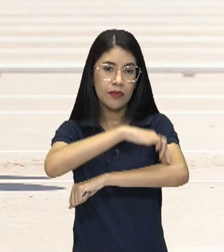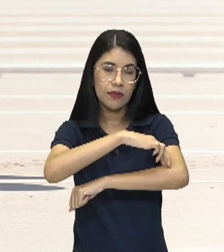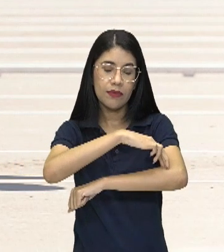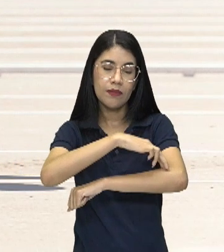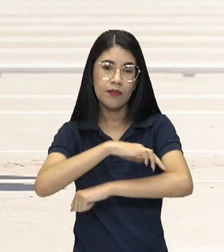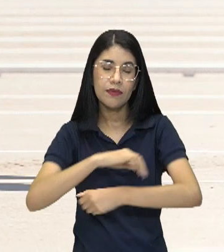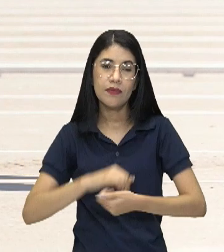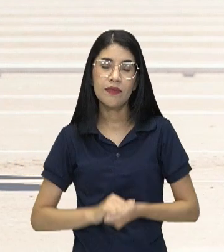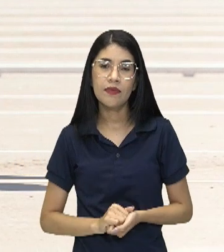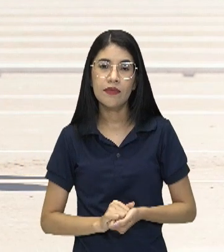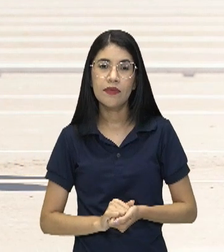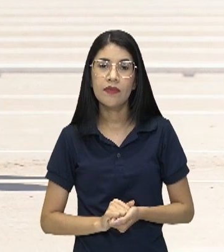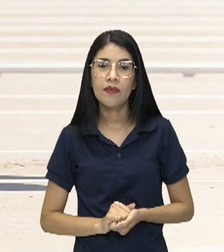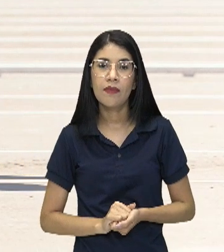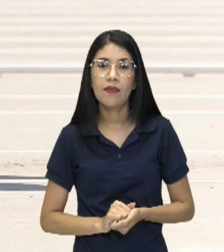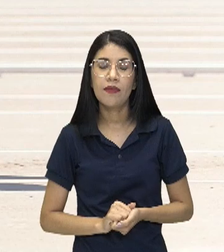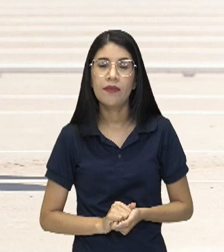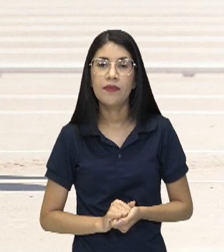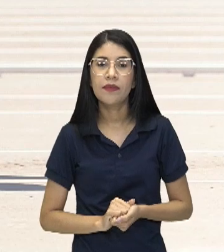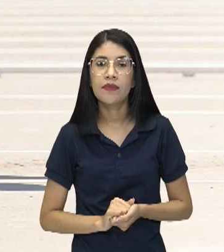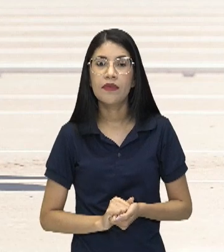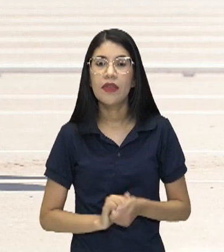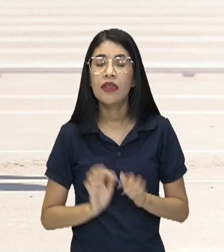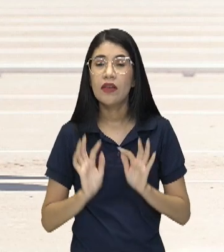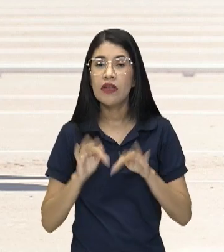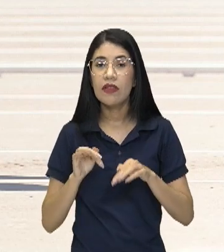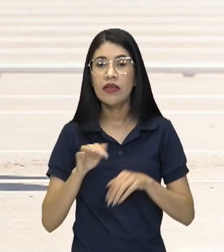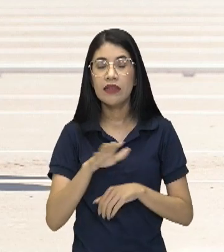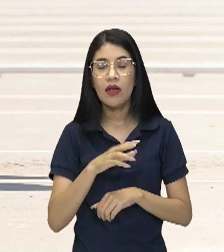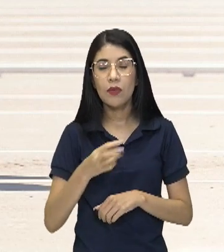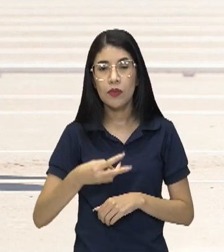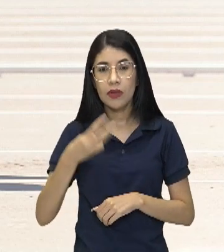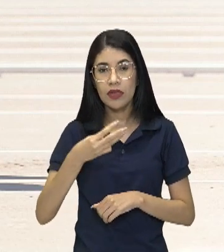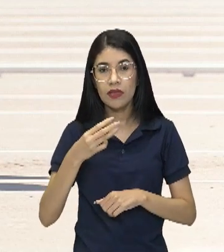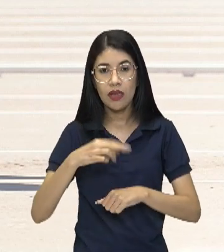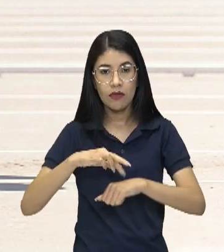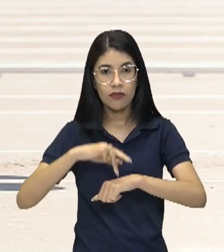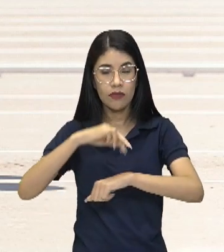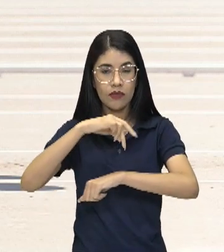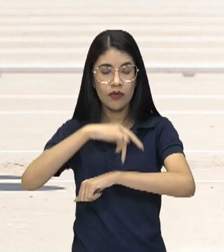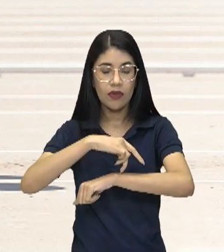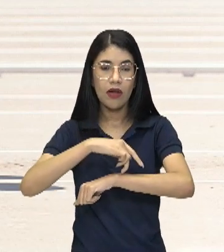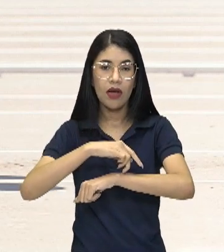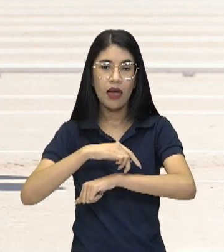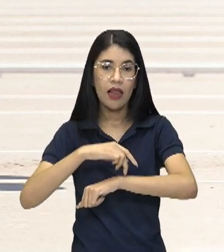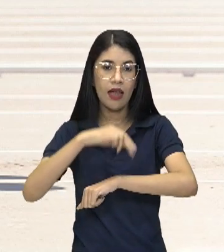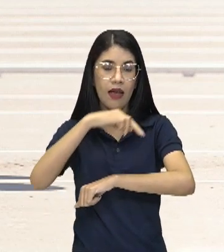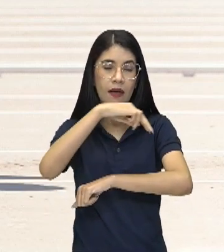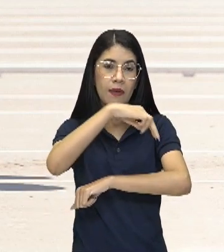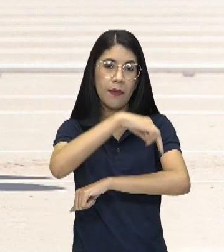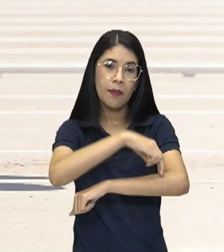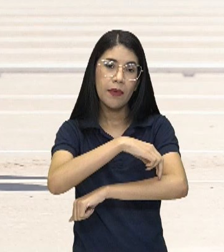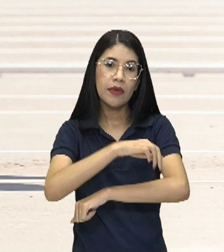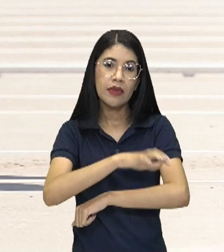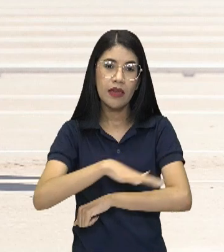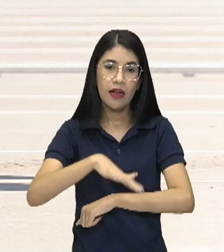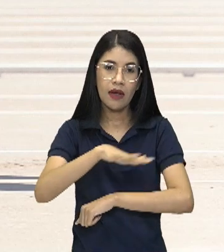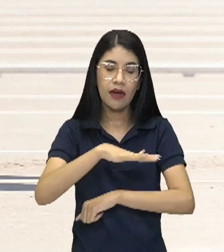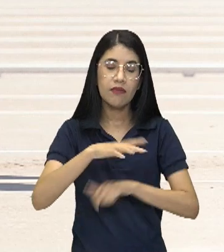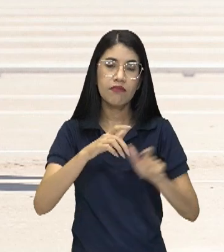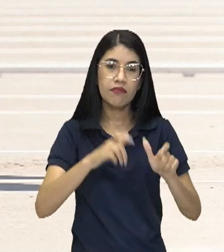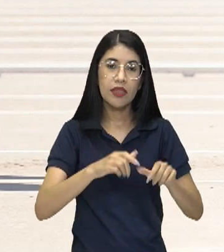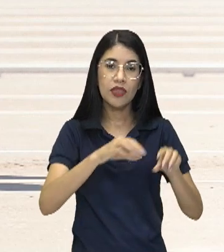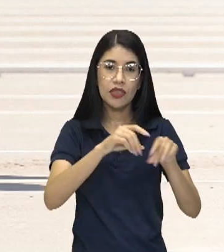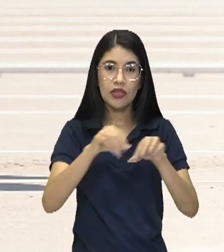ser 2 saltitos e vai finalizar no terceiro, lançando-se dentro da caixa de areia a maior